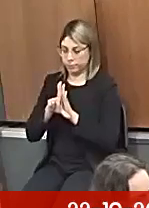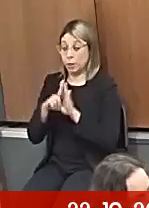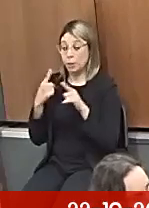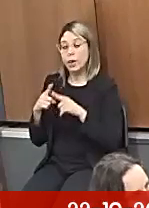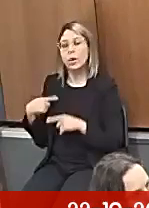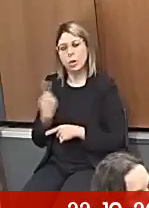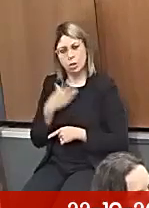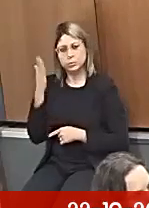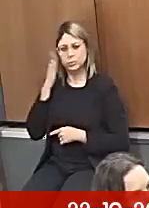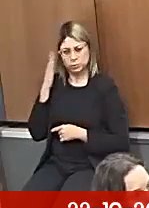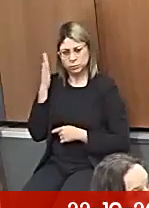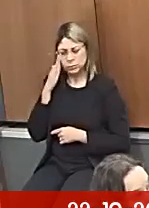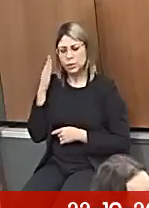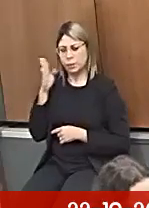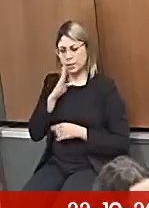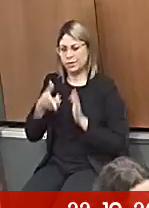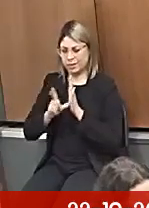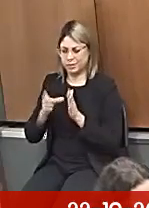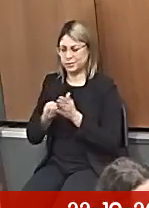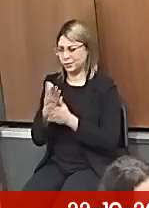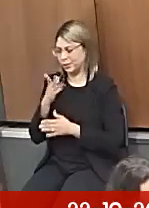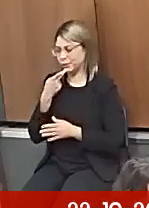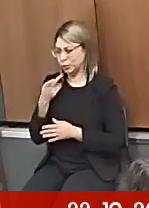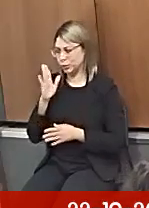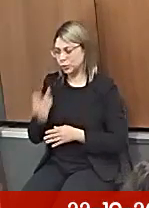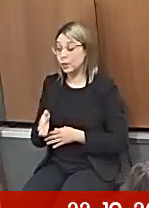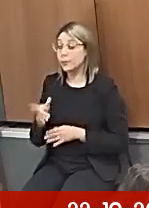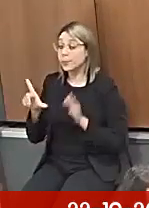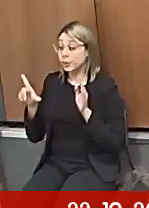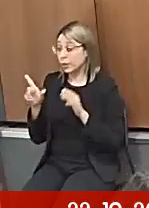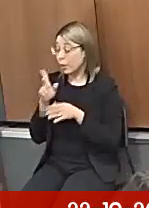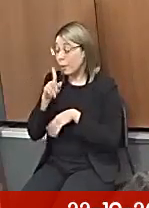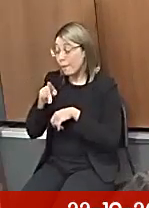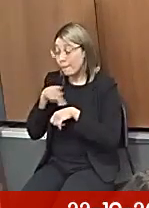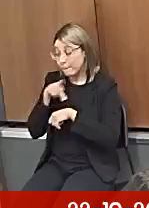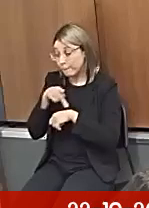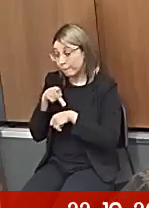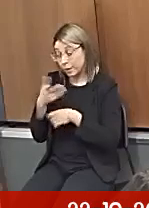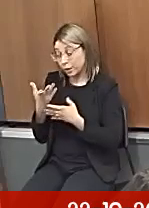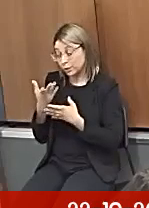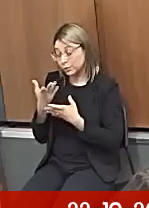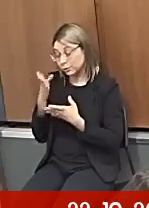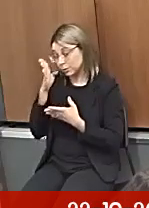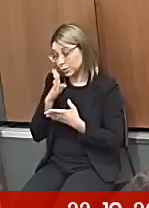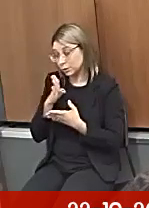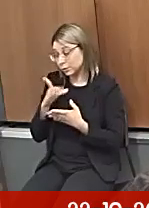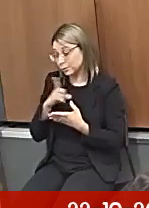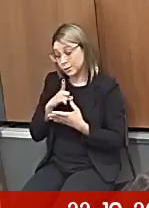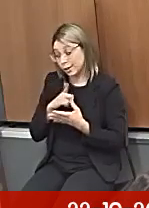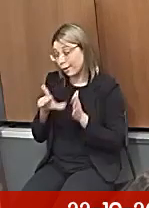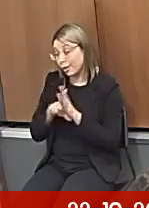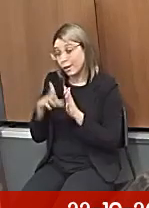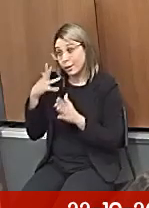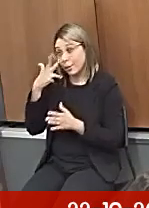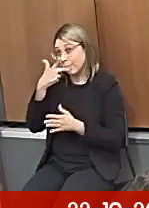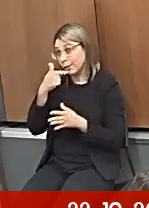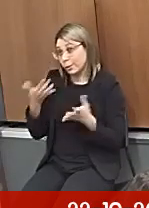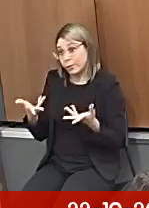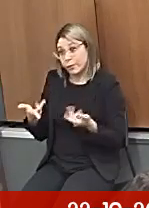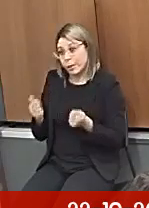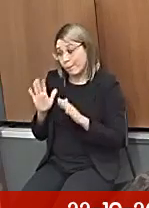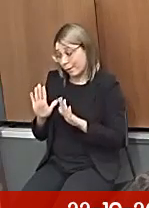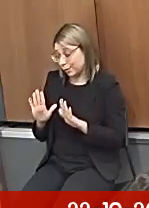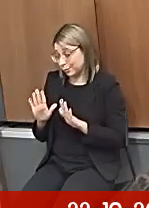sabemos que o Brasil, como foi dito várias vezes, é um país de leis maravilhosas, mas de pouca aplicabilidade. E é bom que